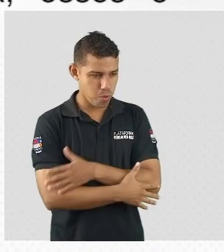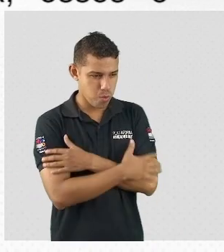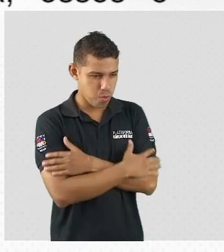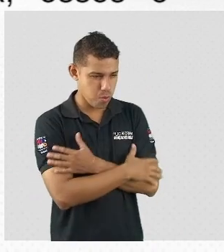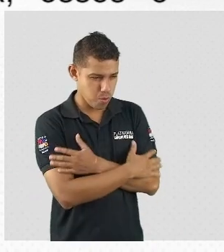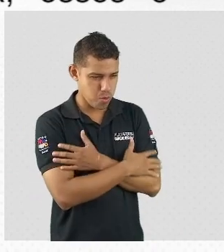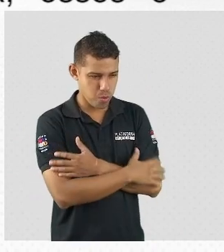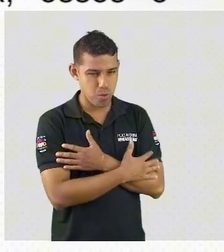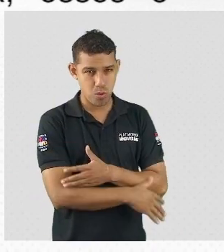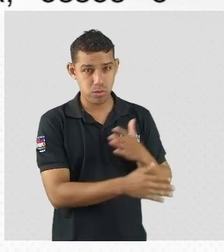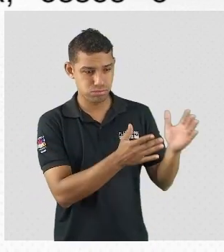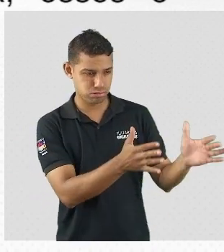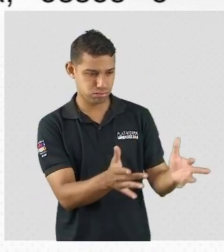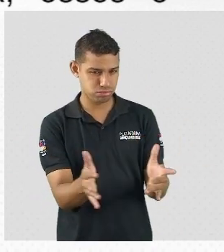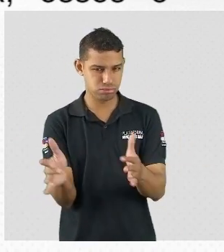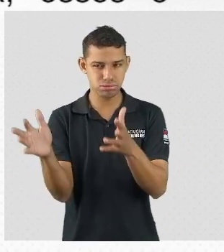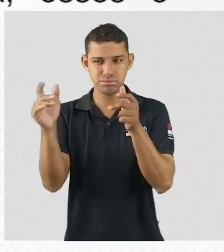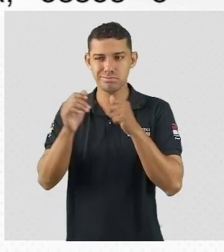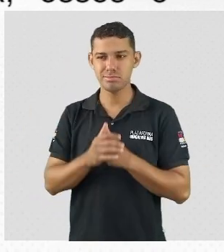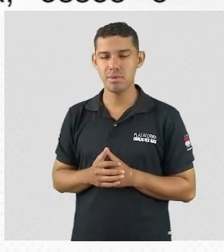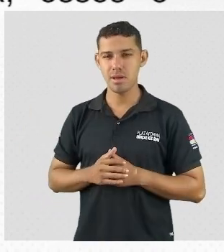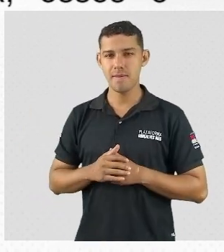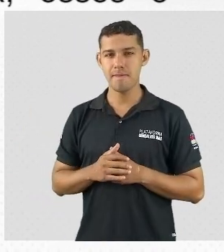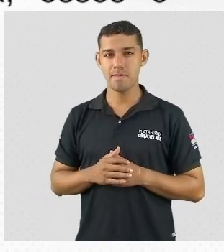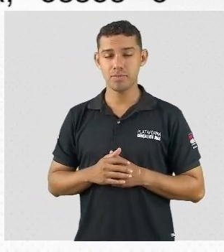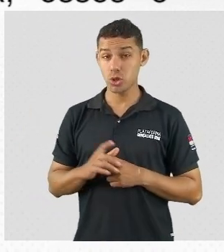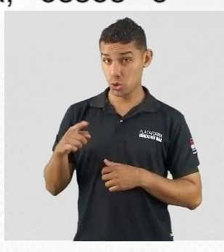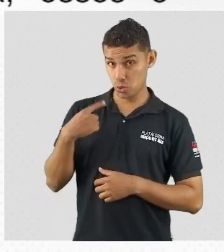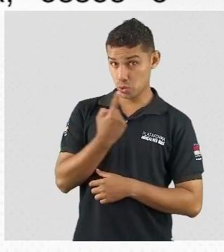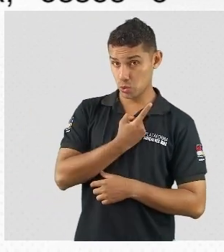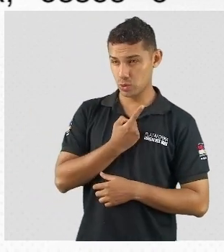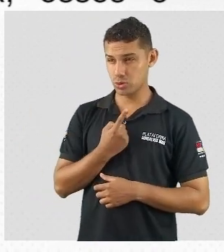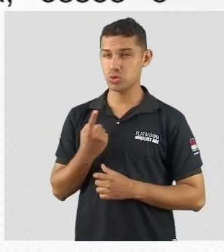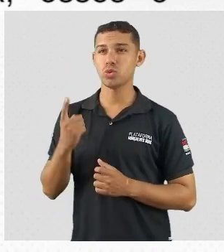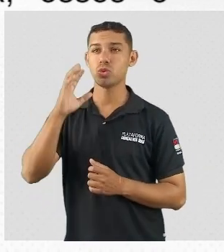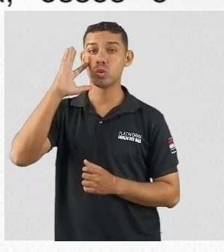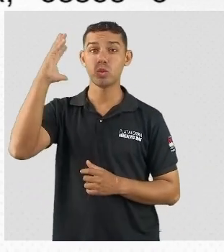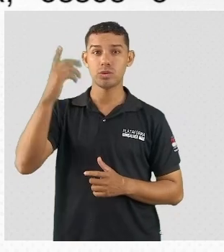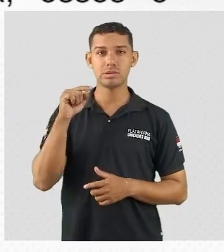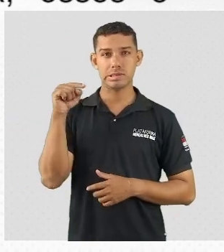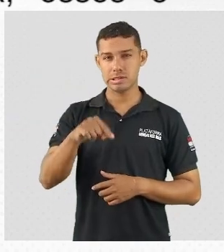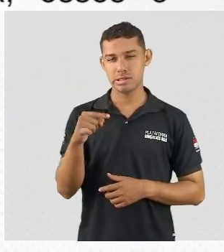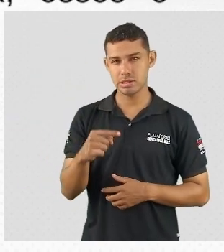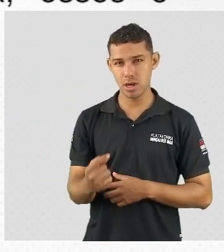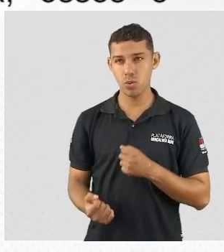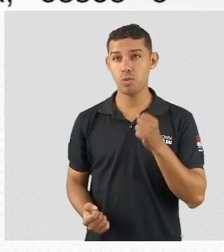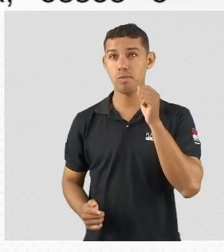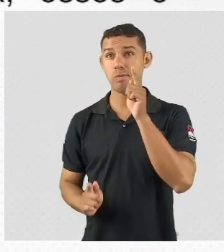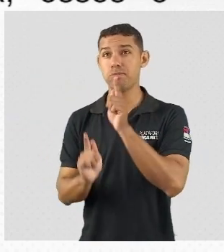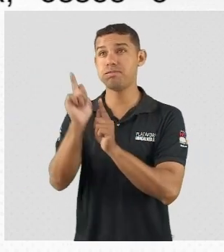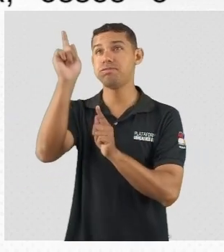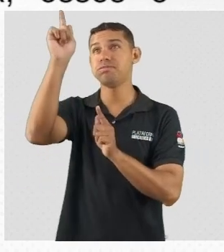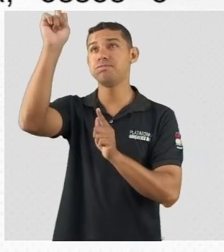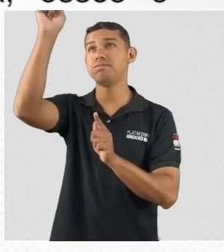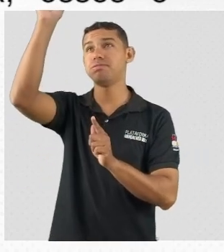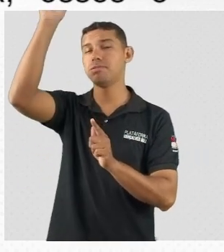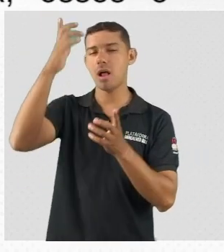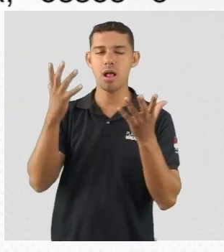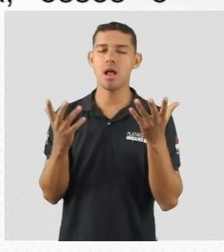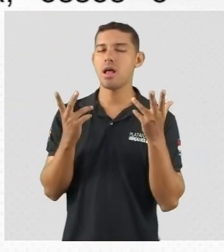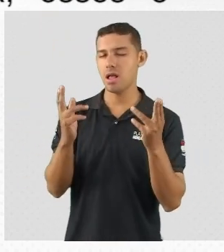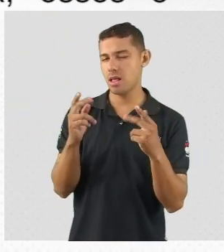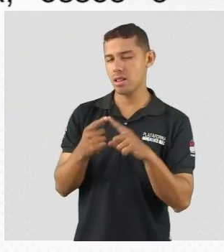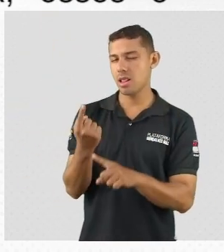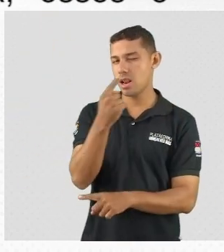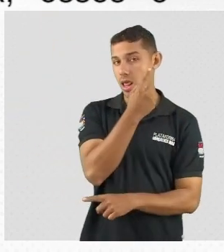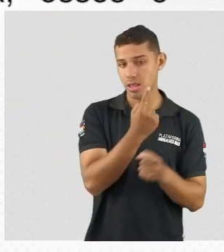corrida espacial, muito mais próximo de nós, porque a combustão que acontece ali, que faz os foguetes se levantarem, era a combustão que acontecia lá